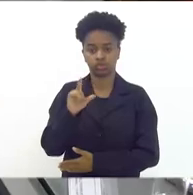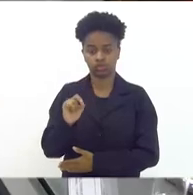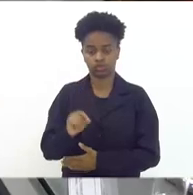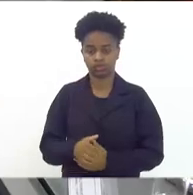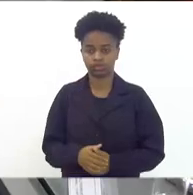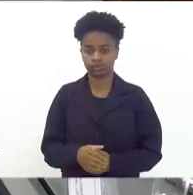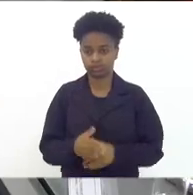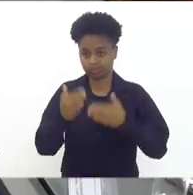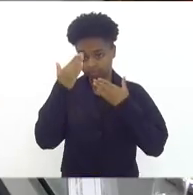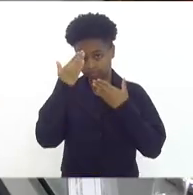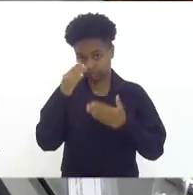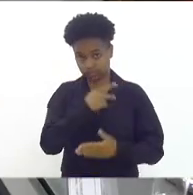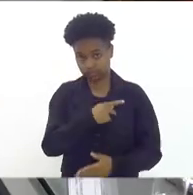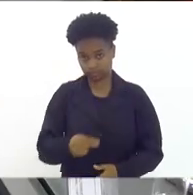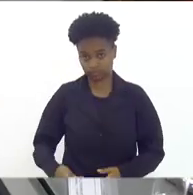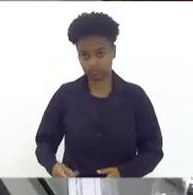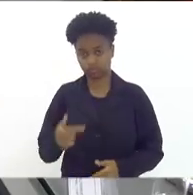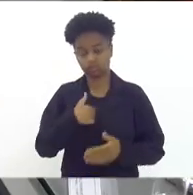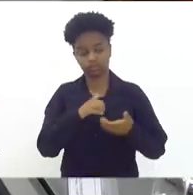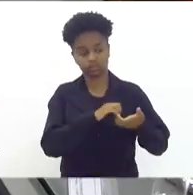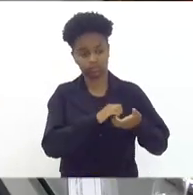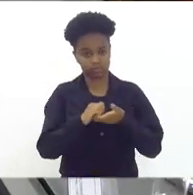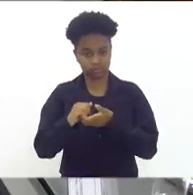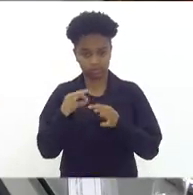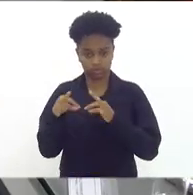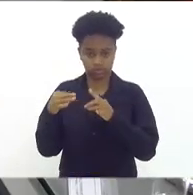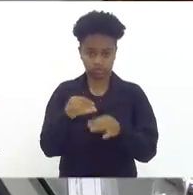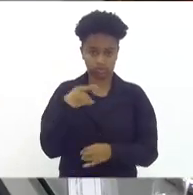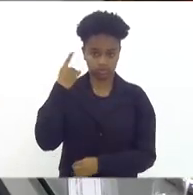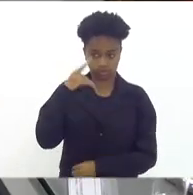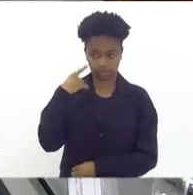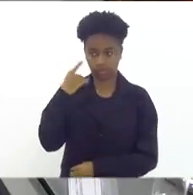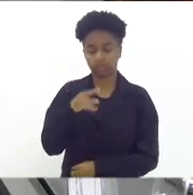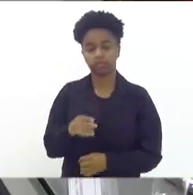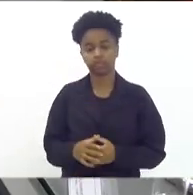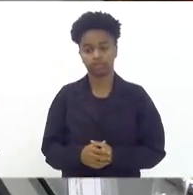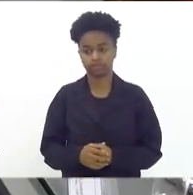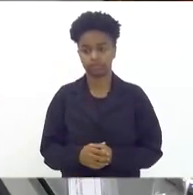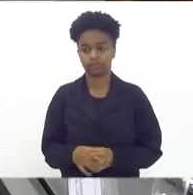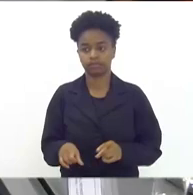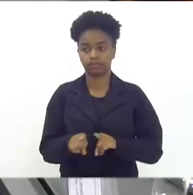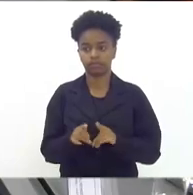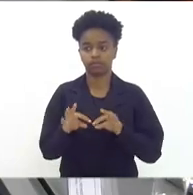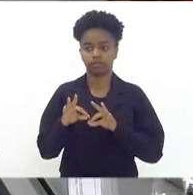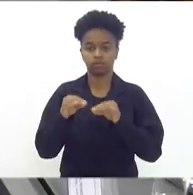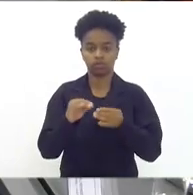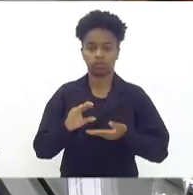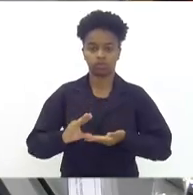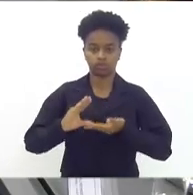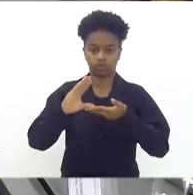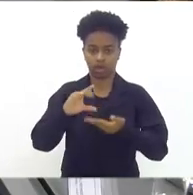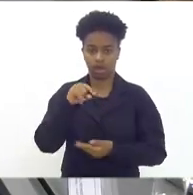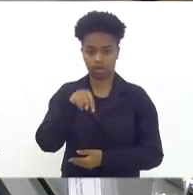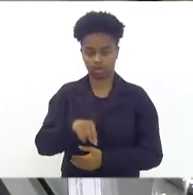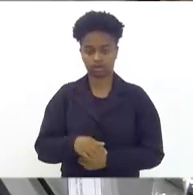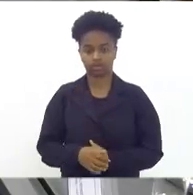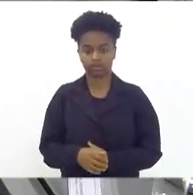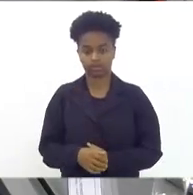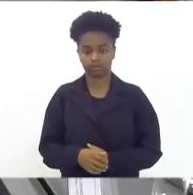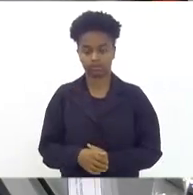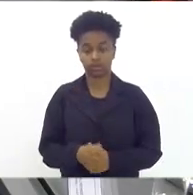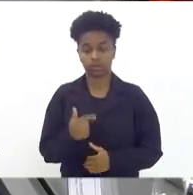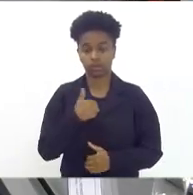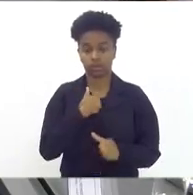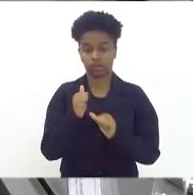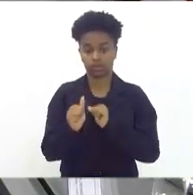presidente cumprimentando o senhor cumprimento todos os deputados comentar todos os conselheiros aqui presente presente ou eu